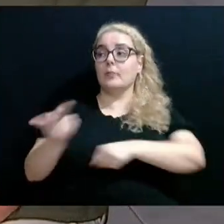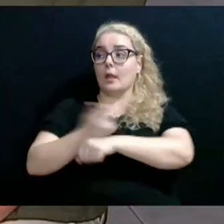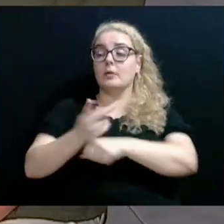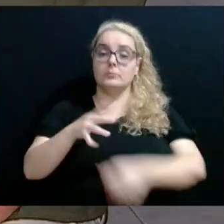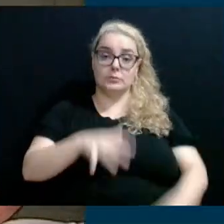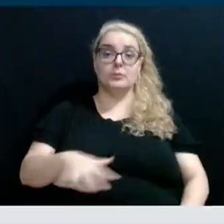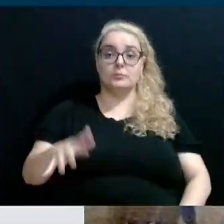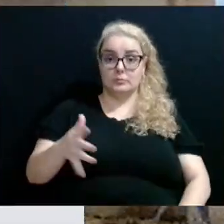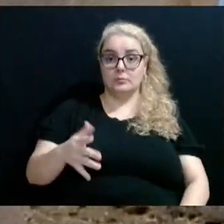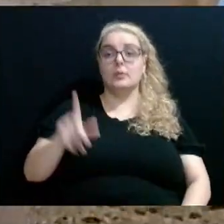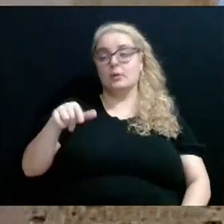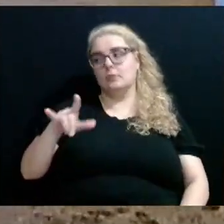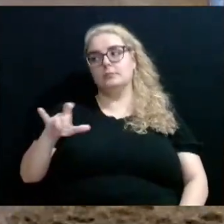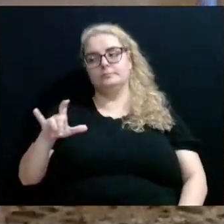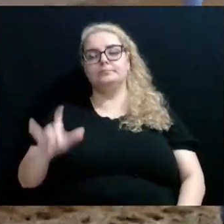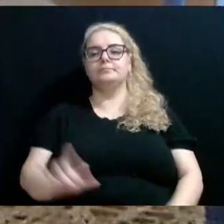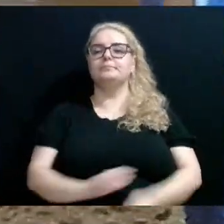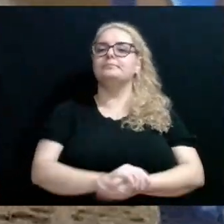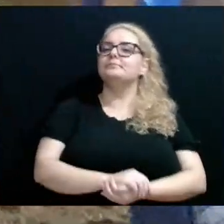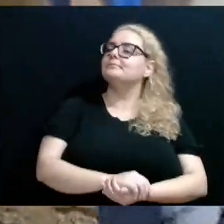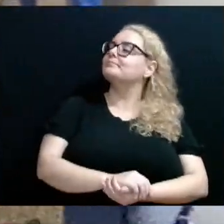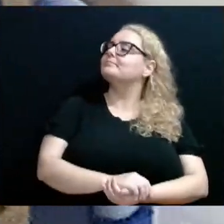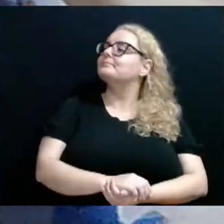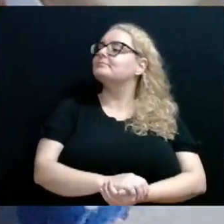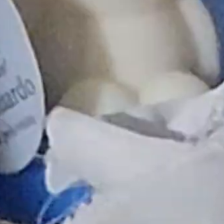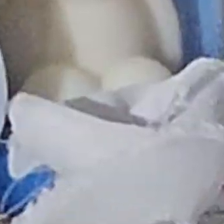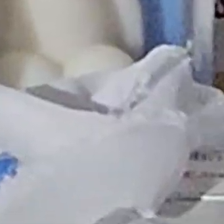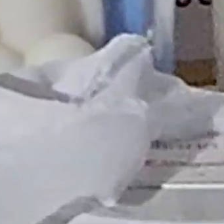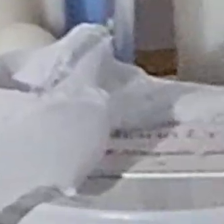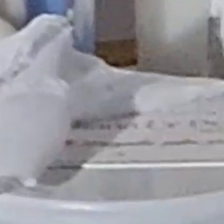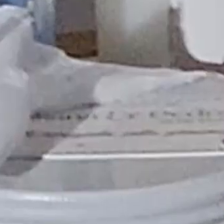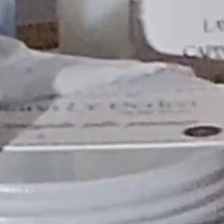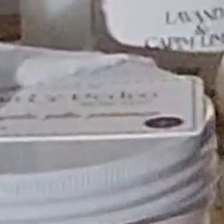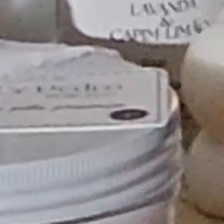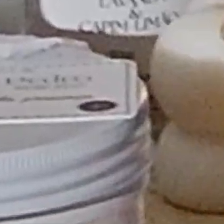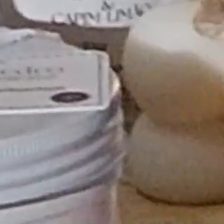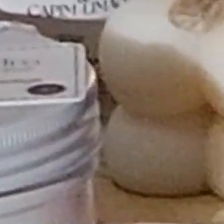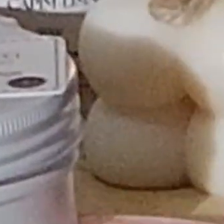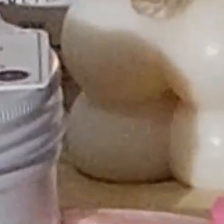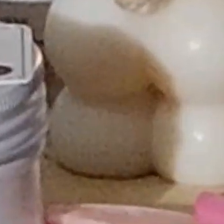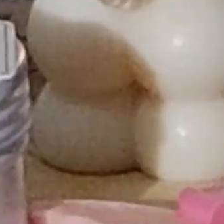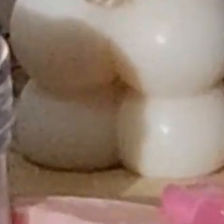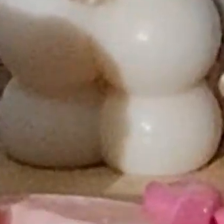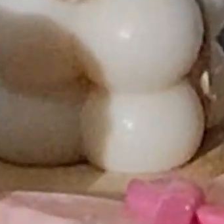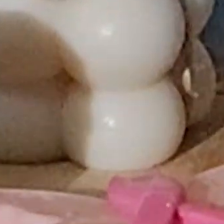foi o Instagram mesmo.